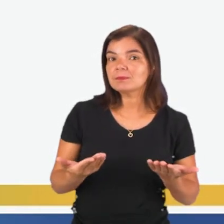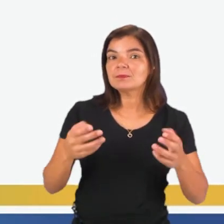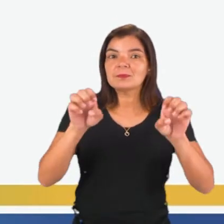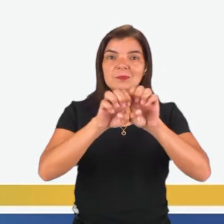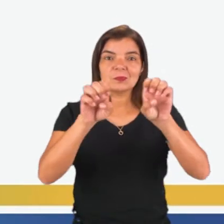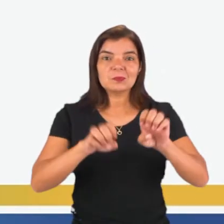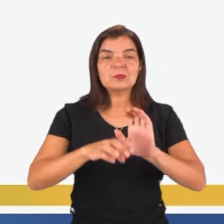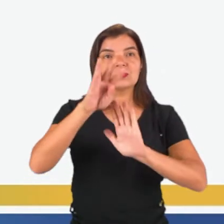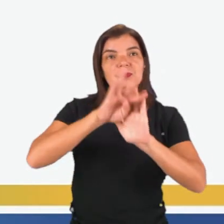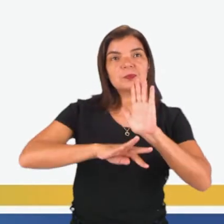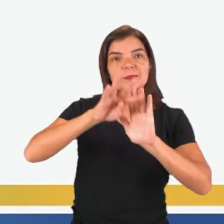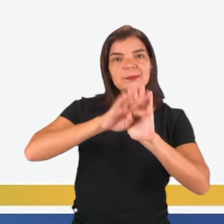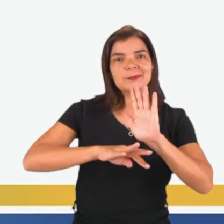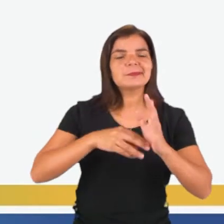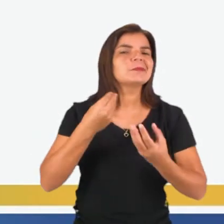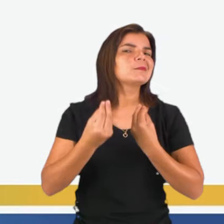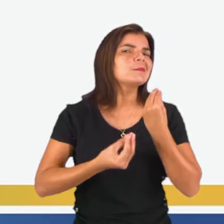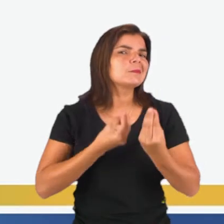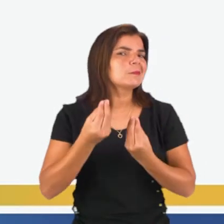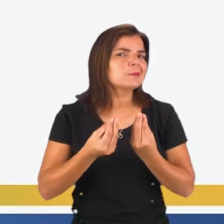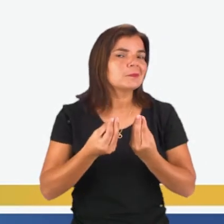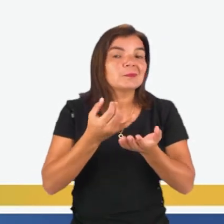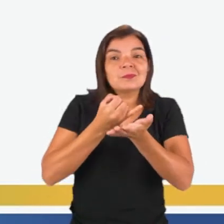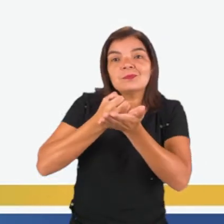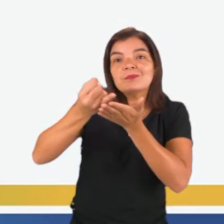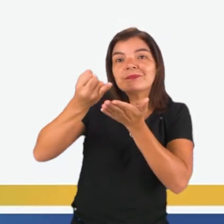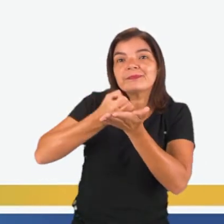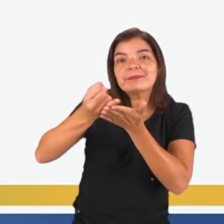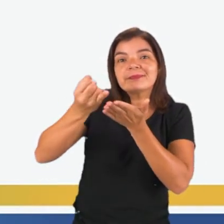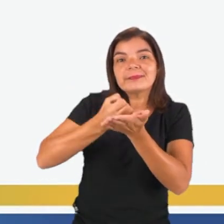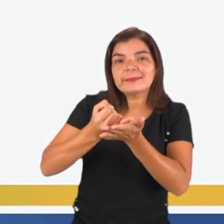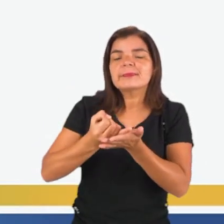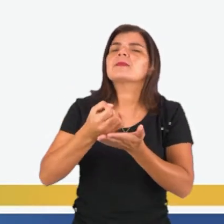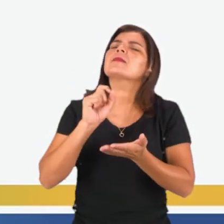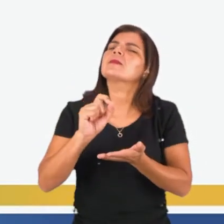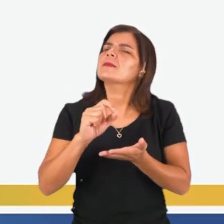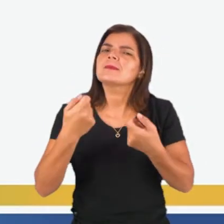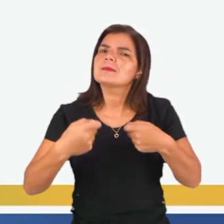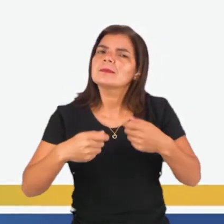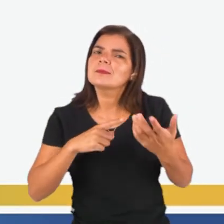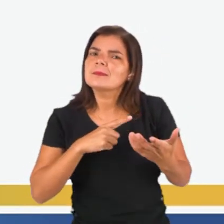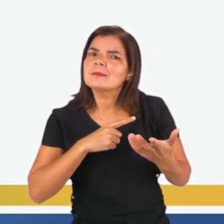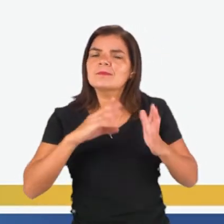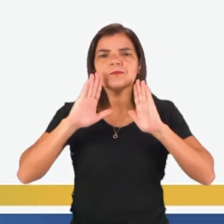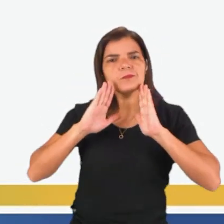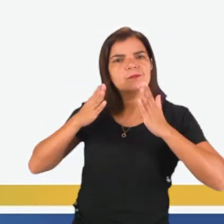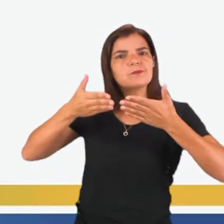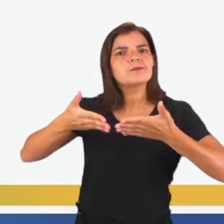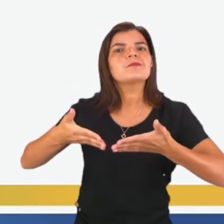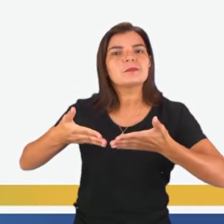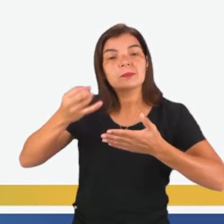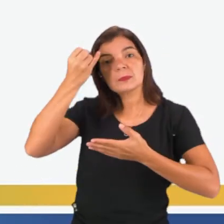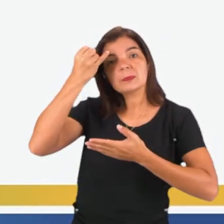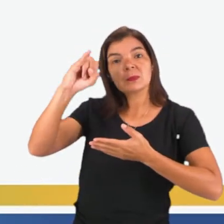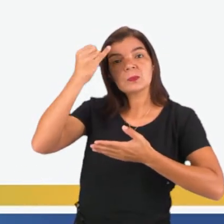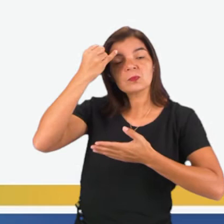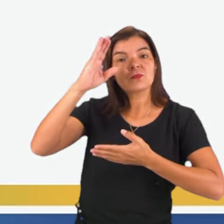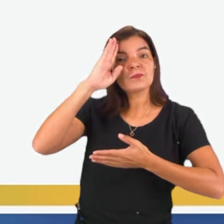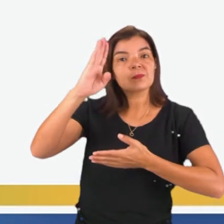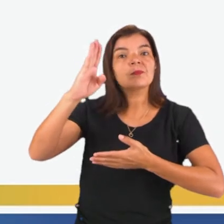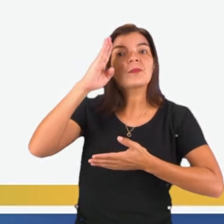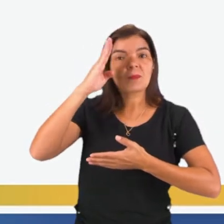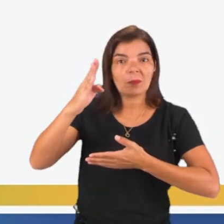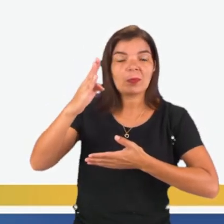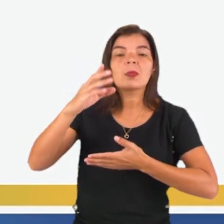Estrutura do texto. A introdução. Na introdução, focamos as ideias